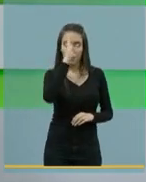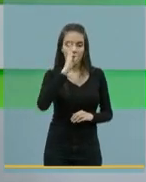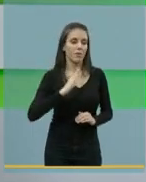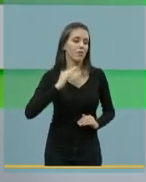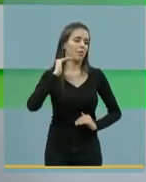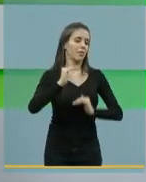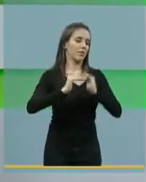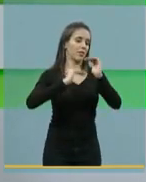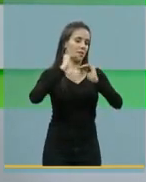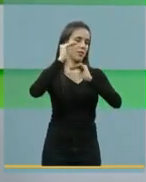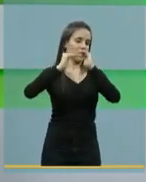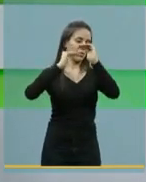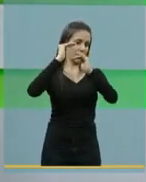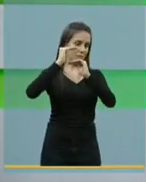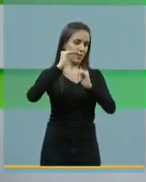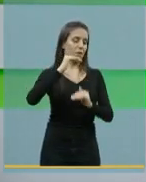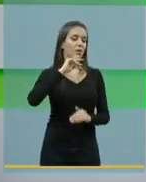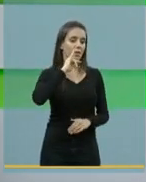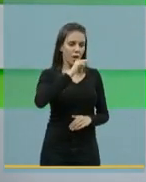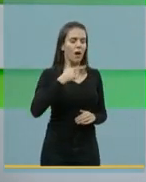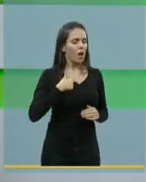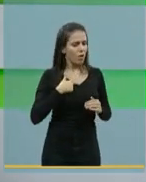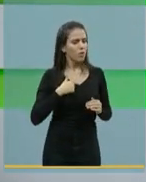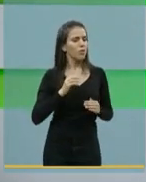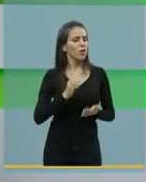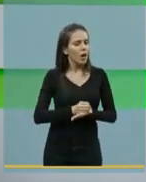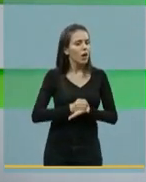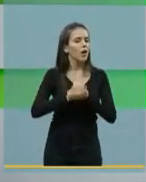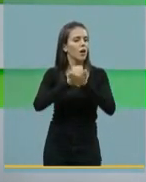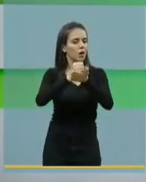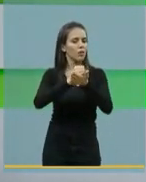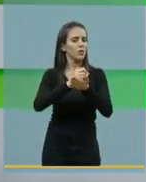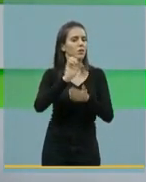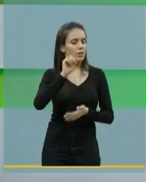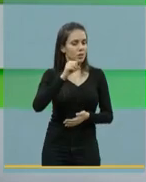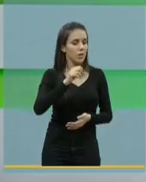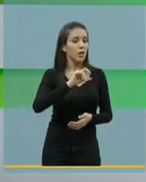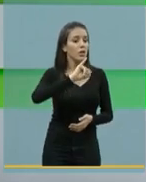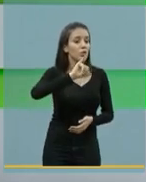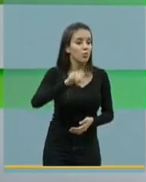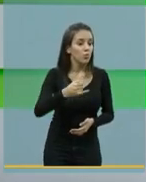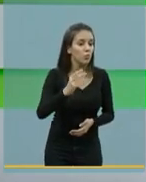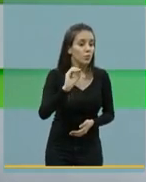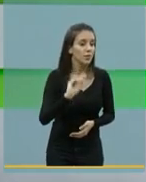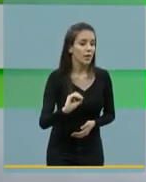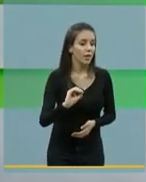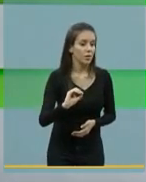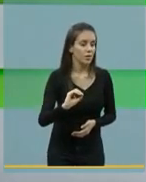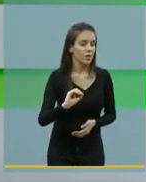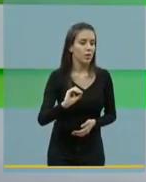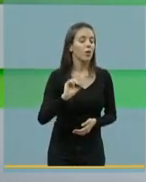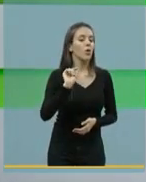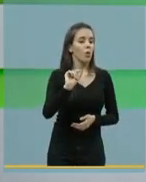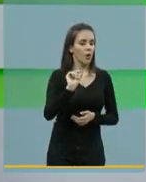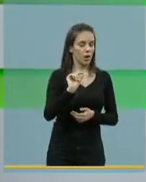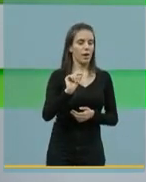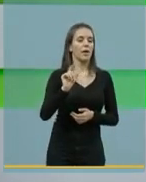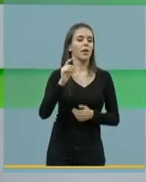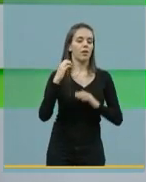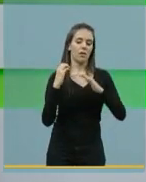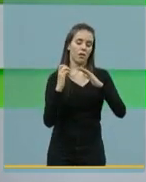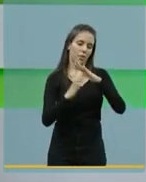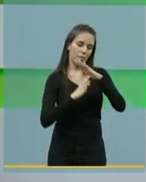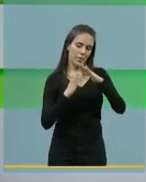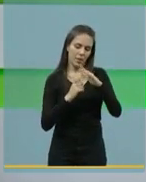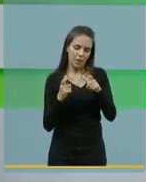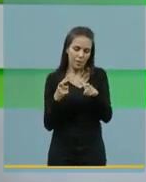e vou apoiar muito o crédito um juro zero para o micro e pequeno empreendedor